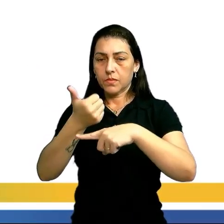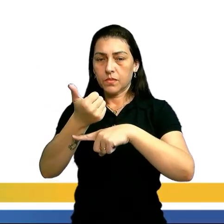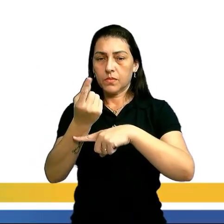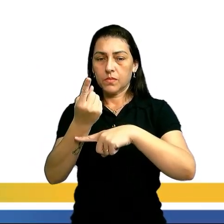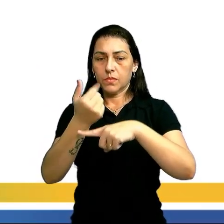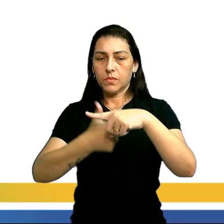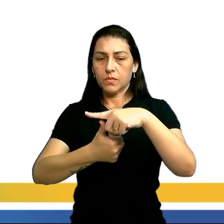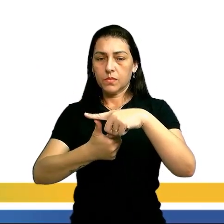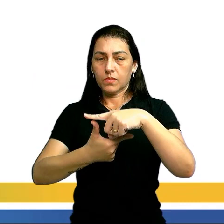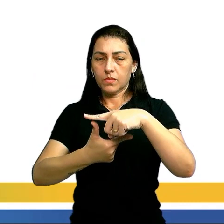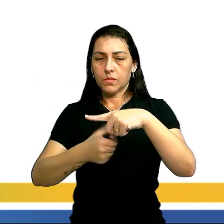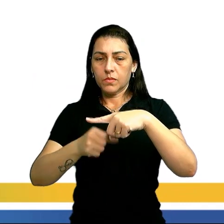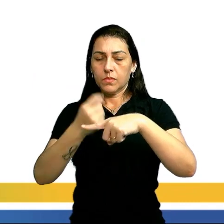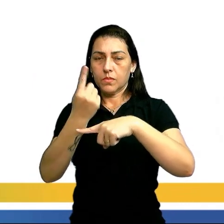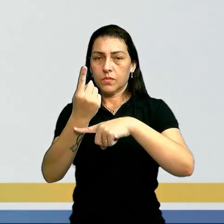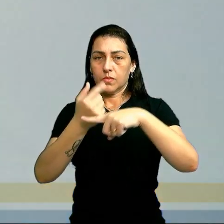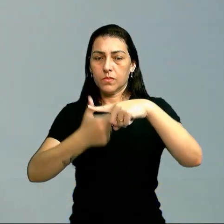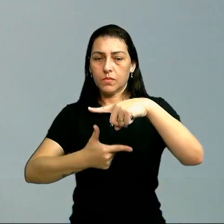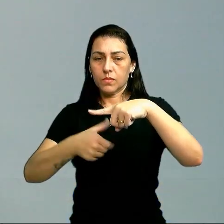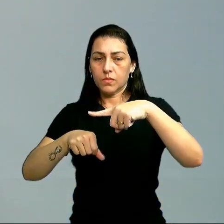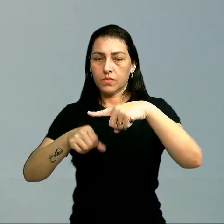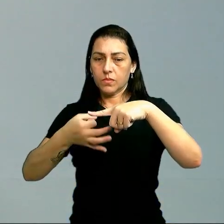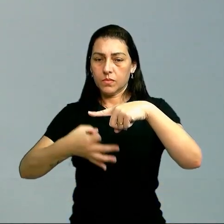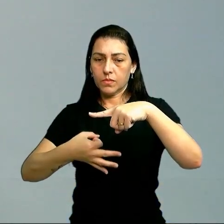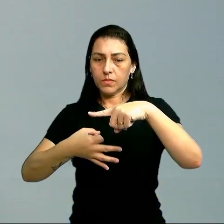29 e 1 sobre 29, certo?